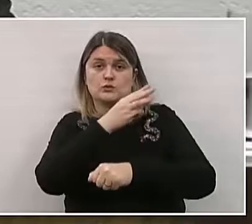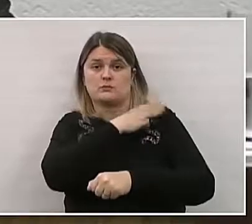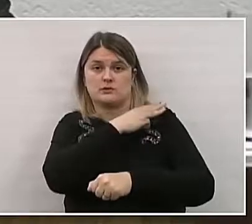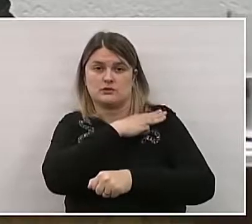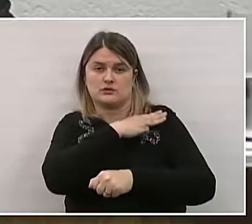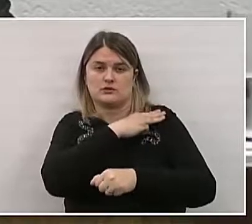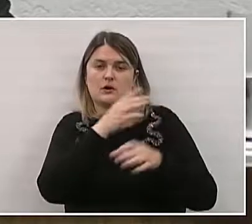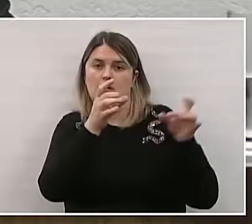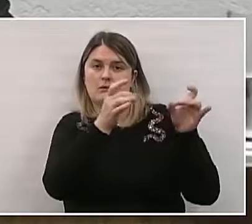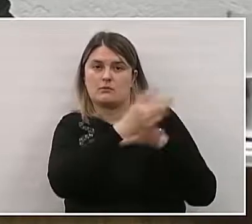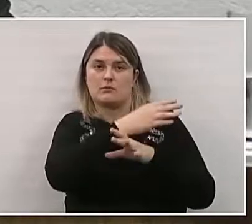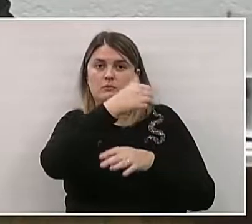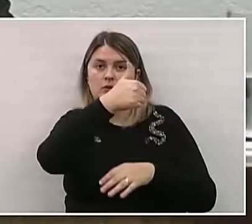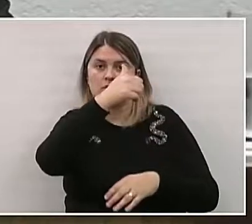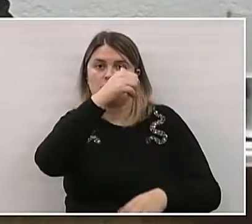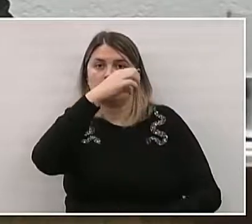em